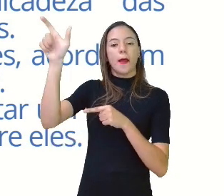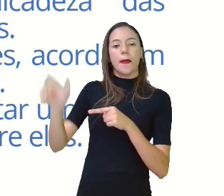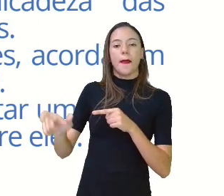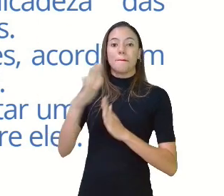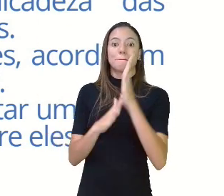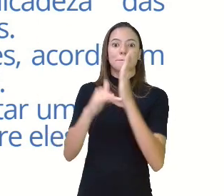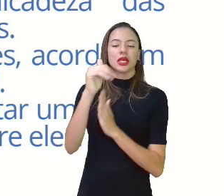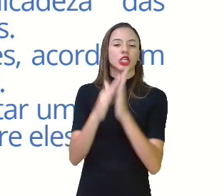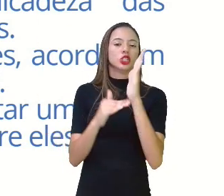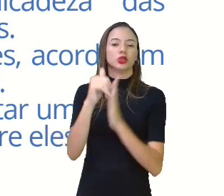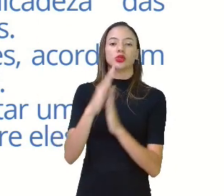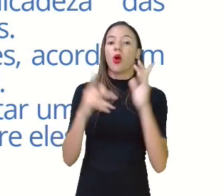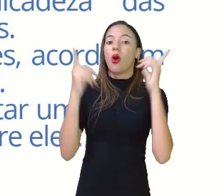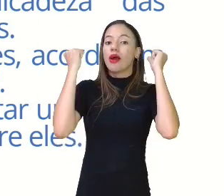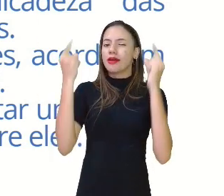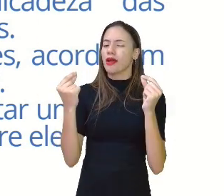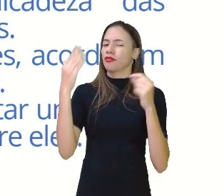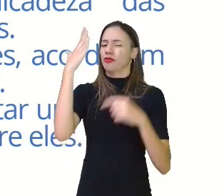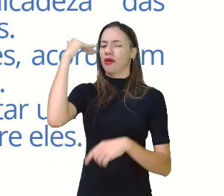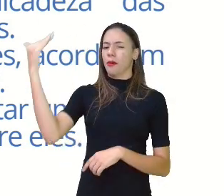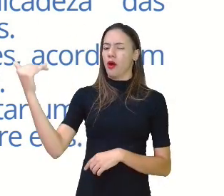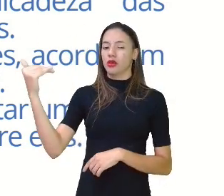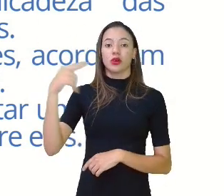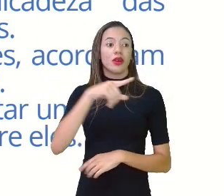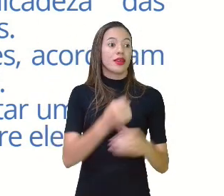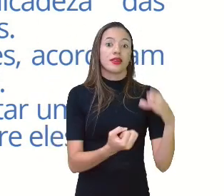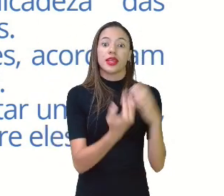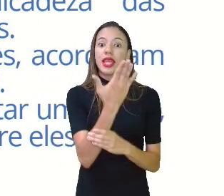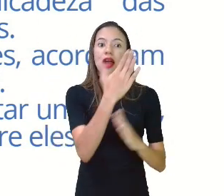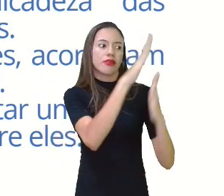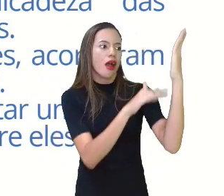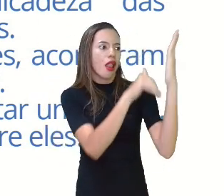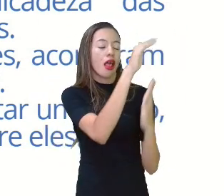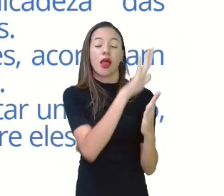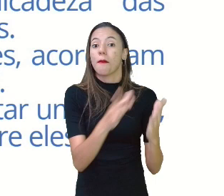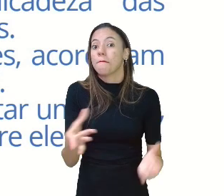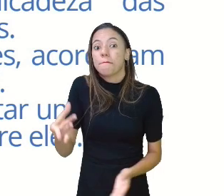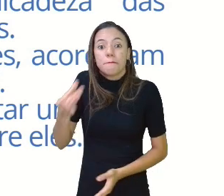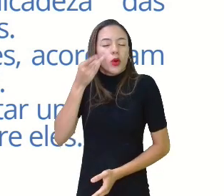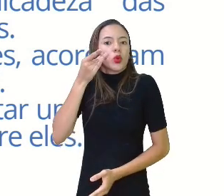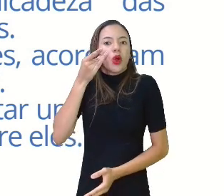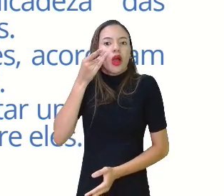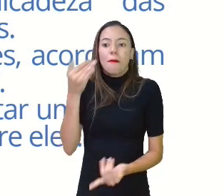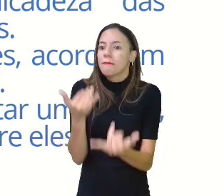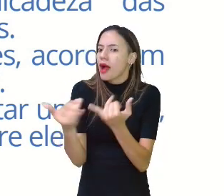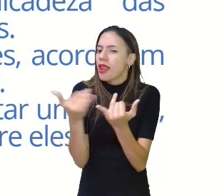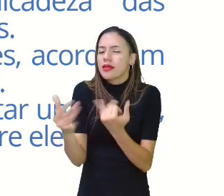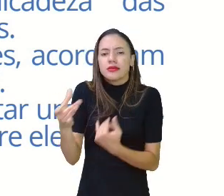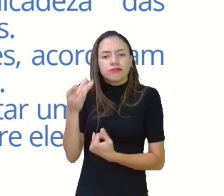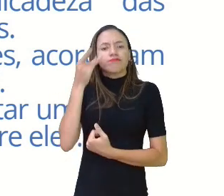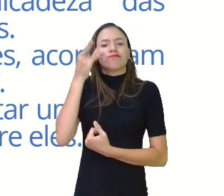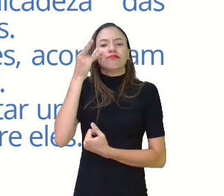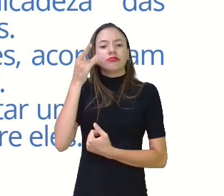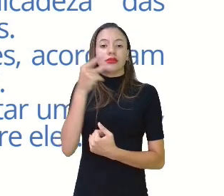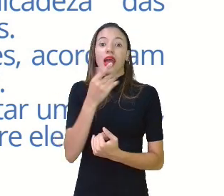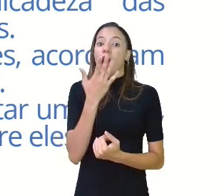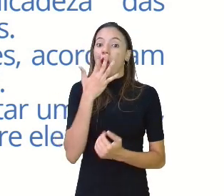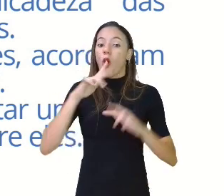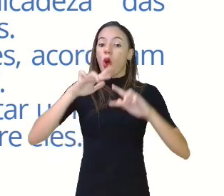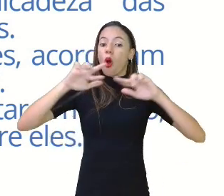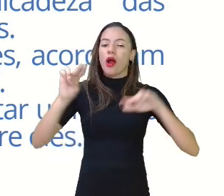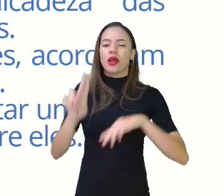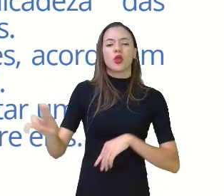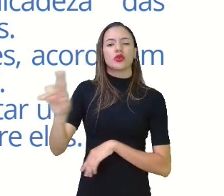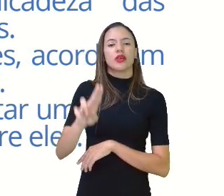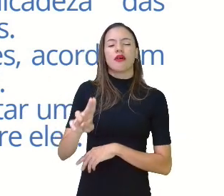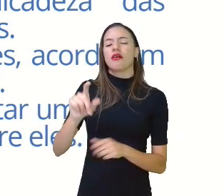conhecido. E ele fazia obras tão realistas, mas tão realistas, que com as cores que ele fazia aquilo que a